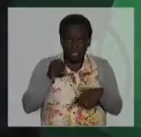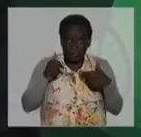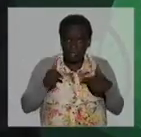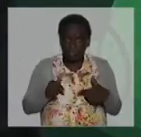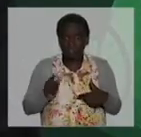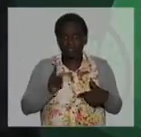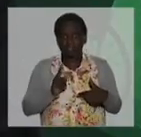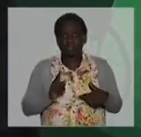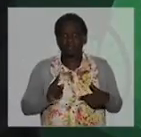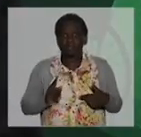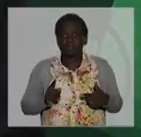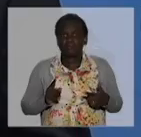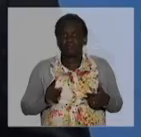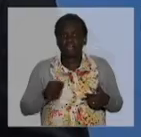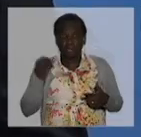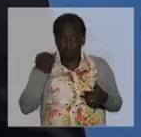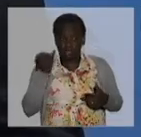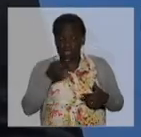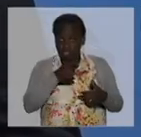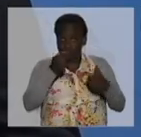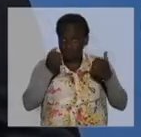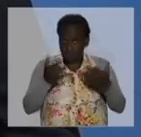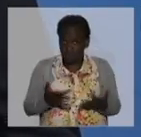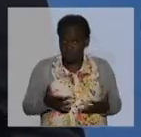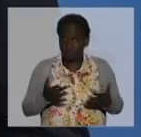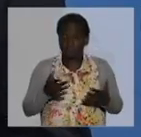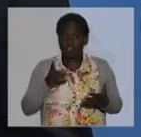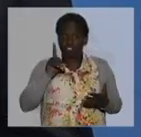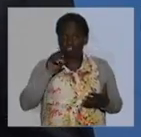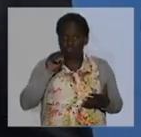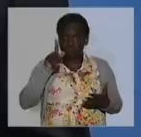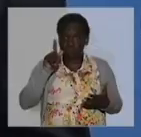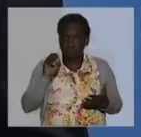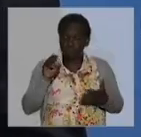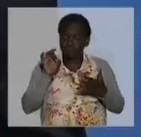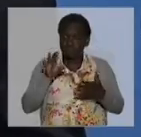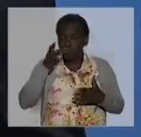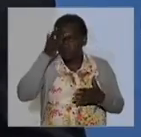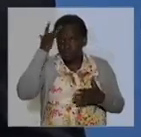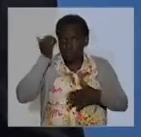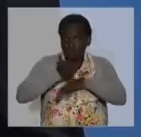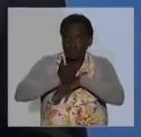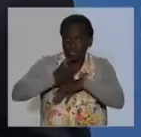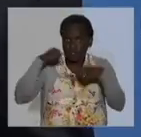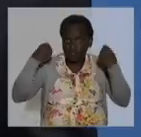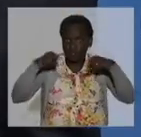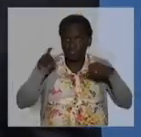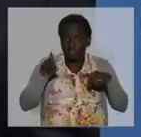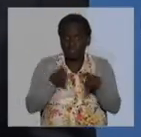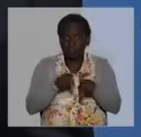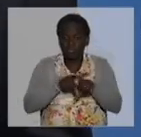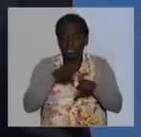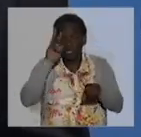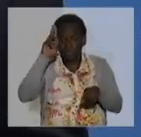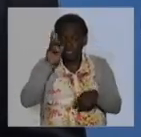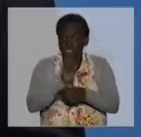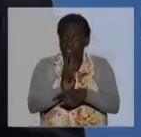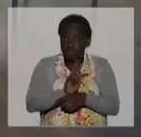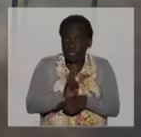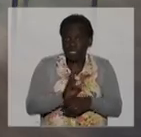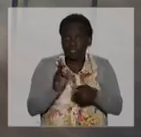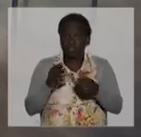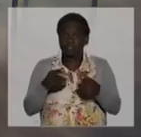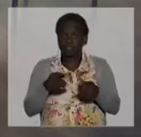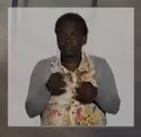garantido. Veja só, deputado, isso que o Diogo falou que é muito importante, porque não é só o profissional de educação física, é aquele que cuida do clube, o segurança,